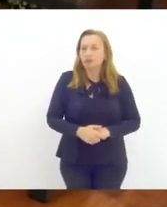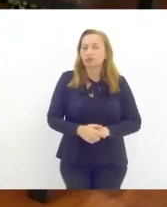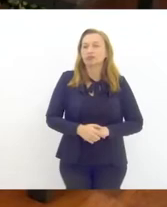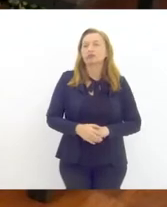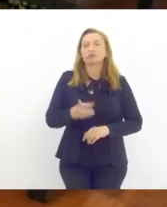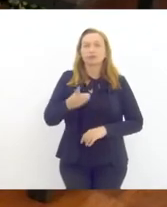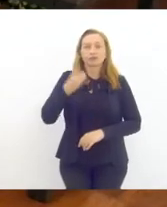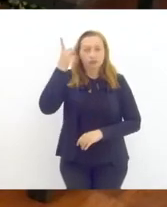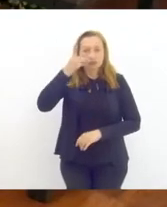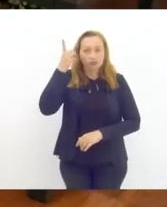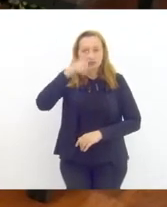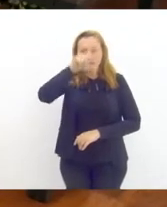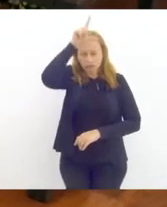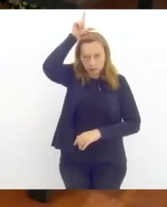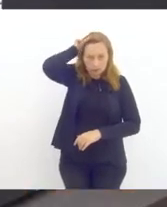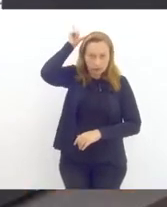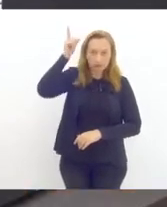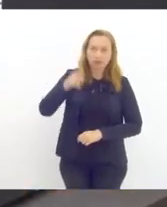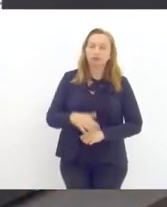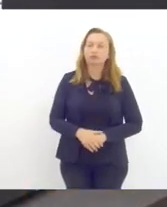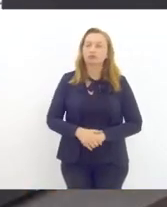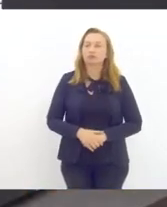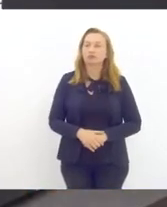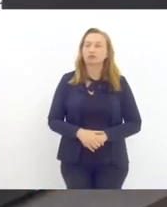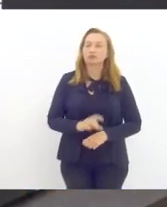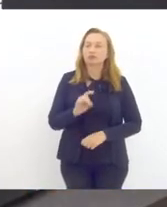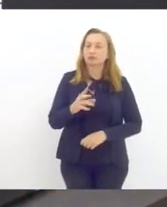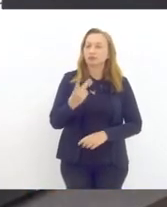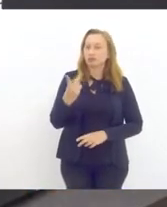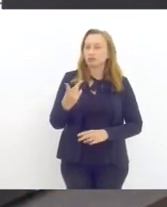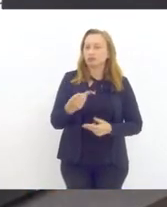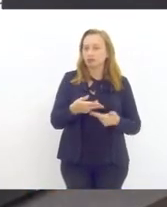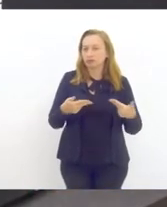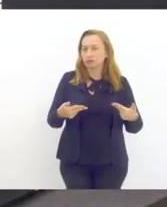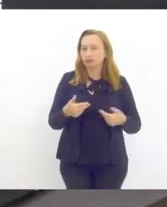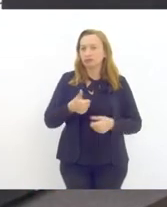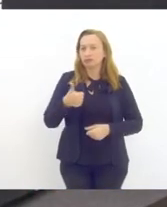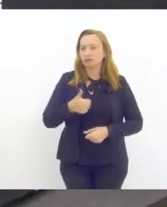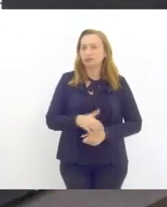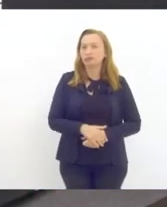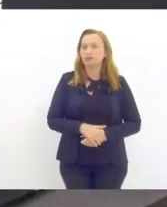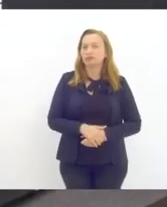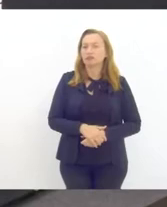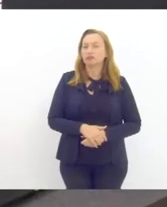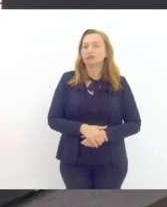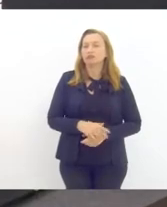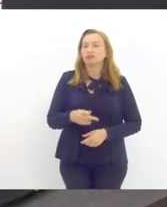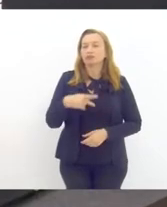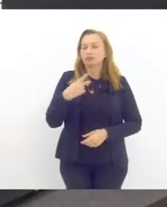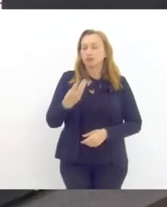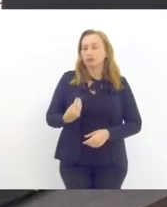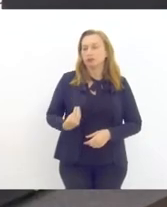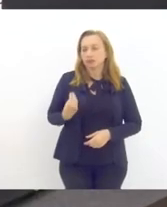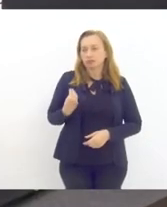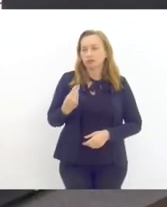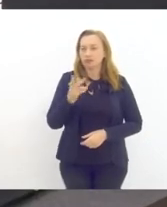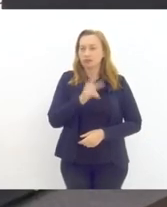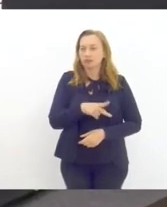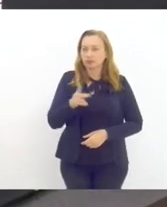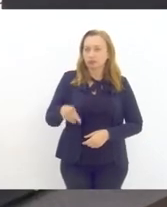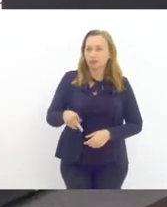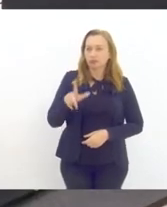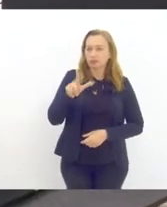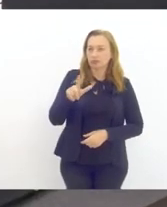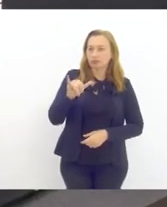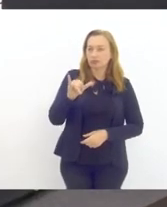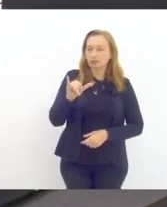Deputado Luiz Paulo. Só duas coisas. Primeiro, para comunicar aqui a presença do professor Lincoln